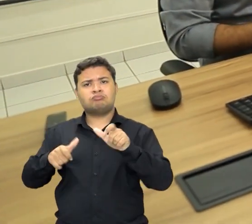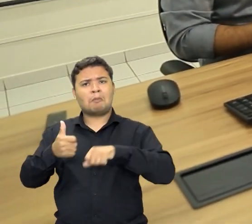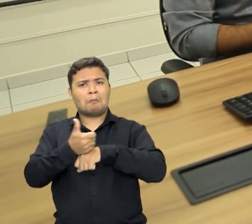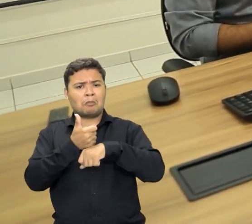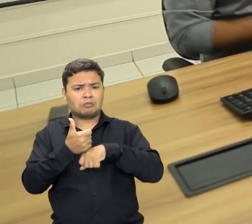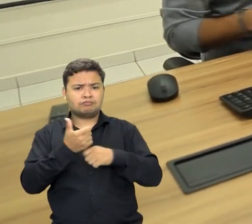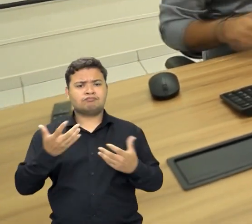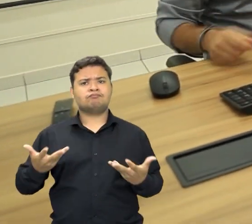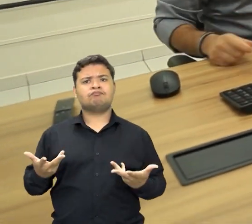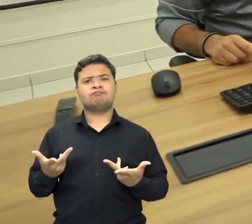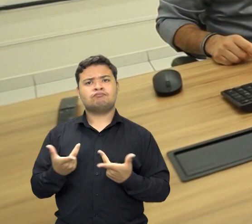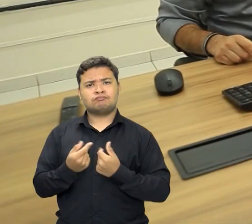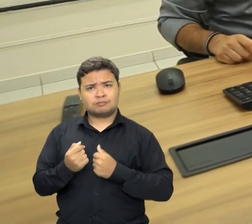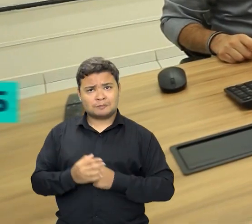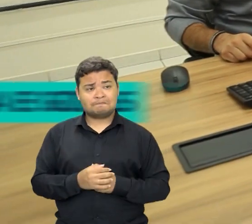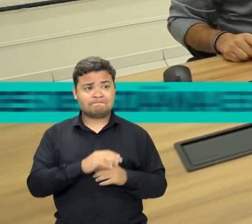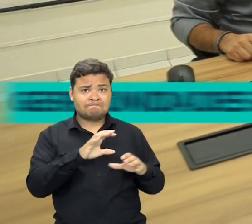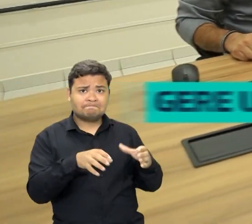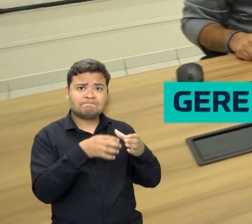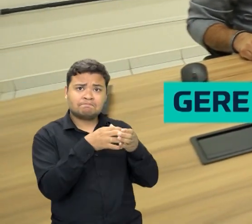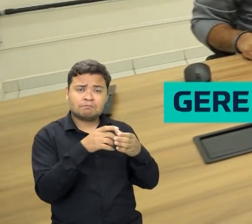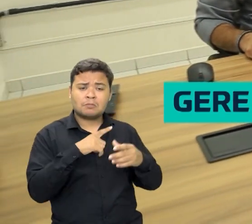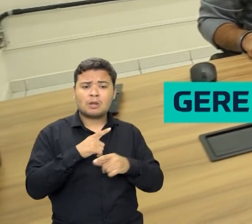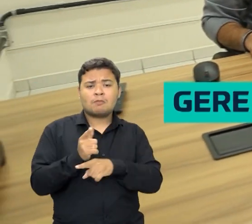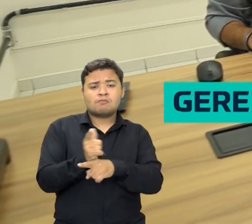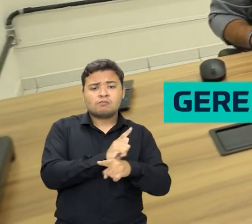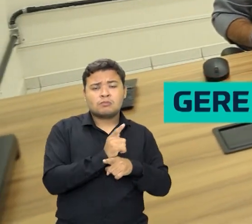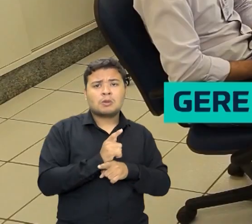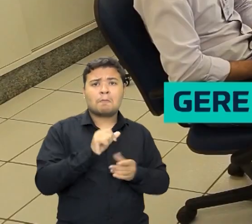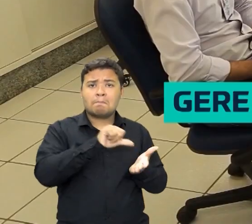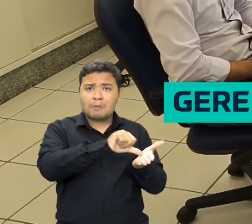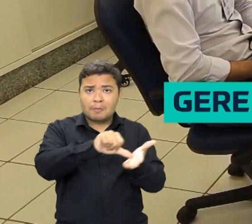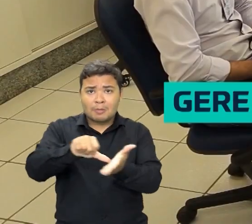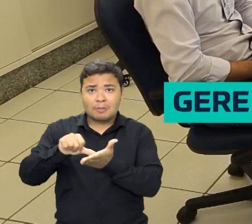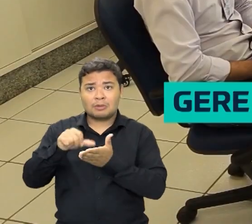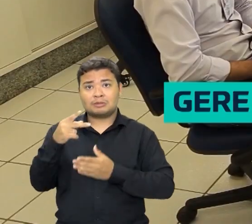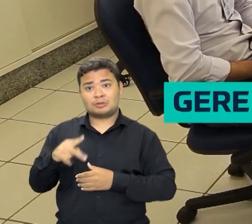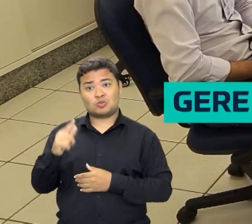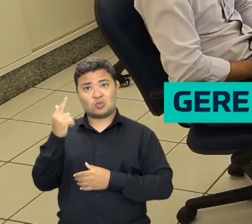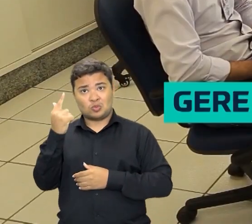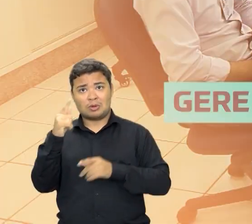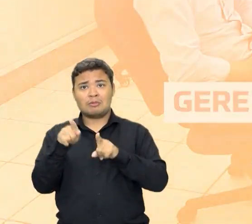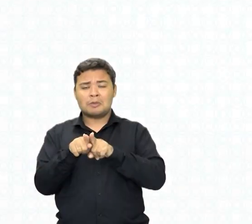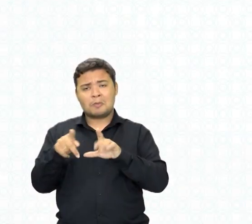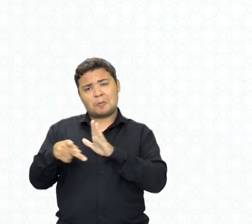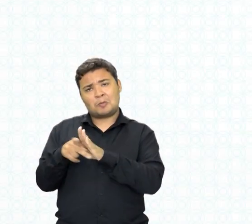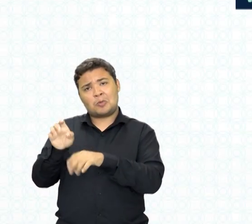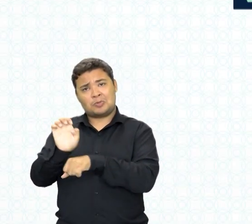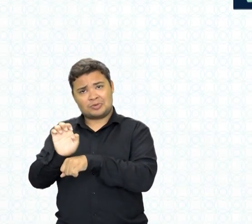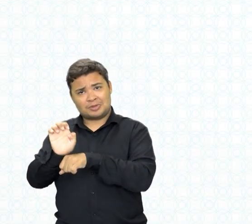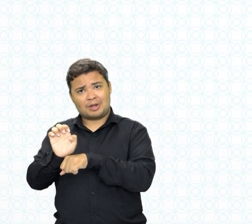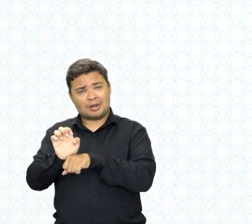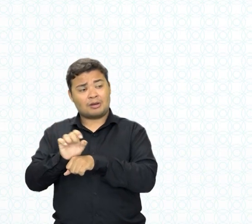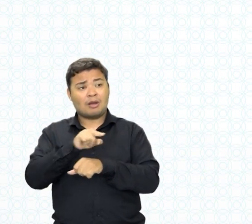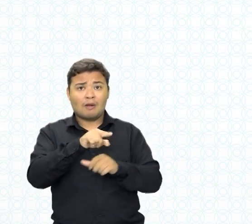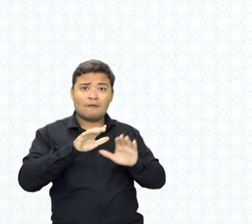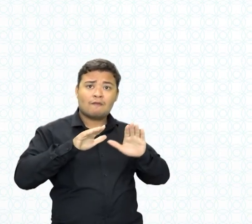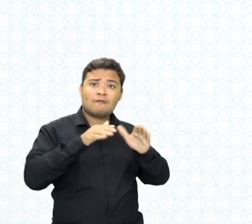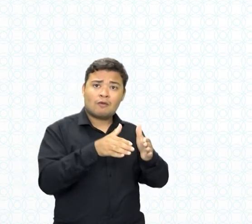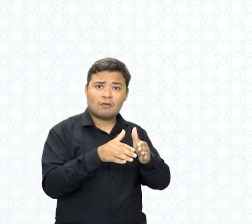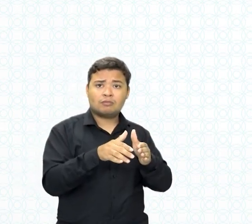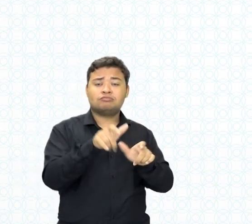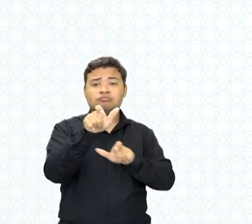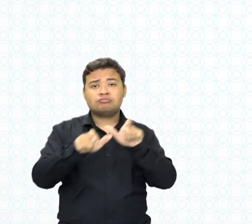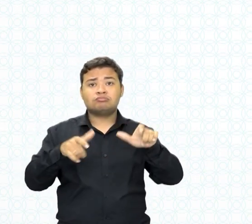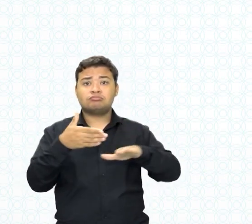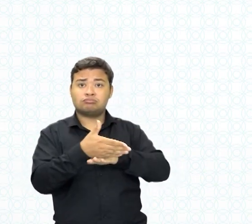excelência que garantiu a manutenção e prestação de serviços no Hospital das Clínicas em momentos importantes da história do